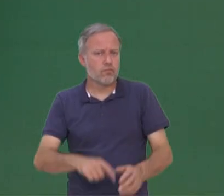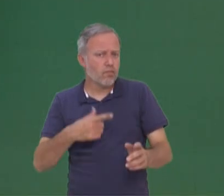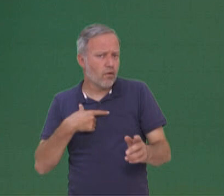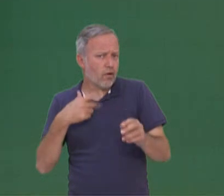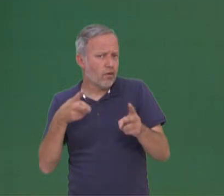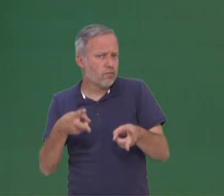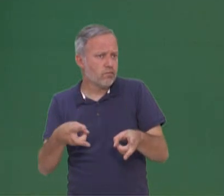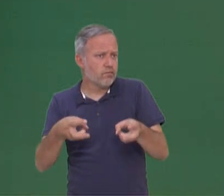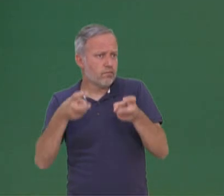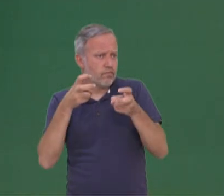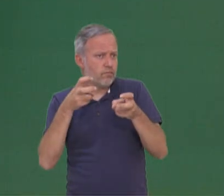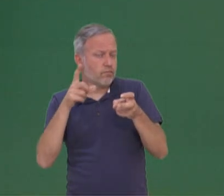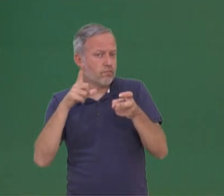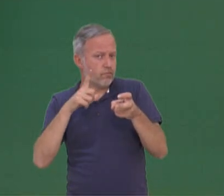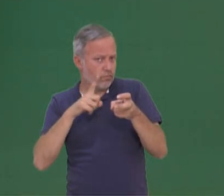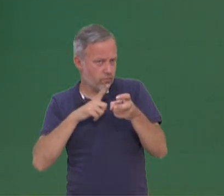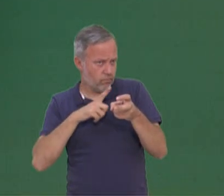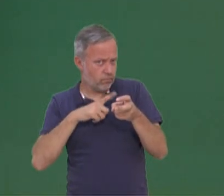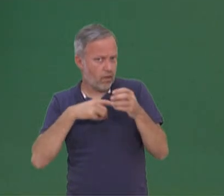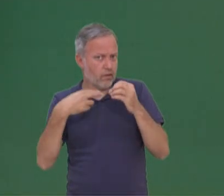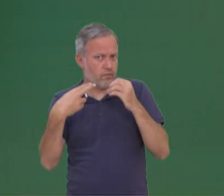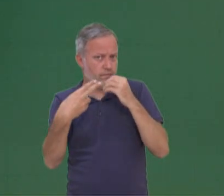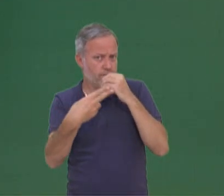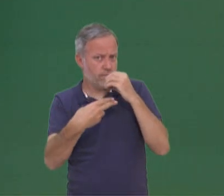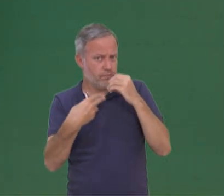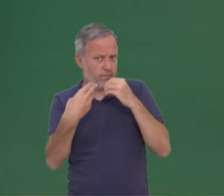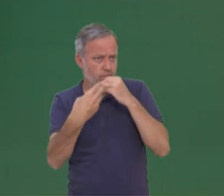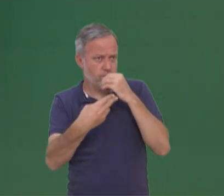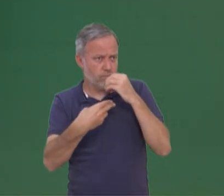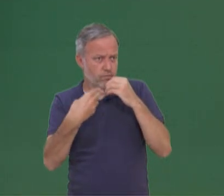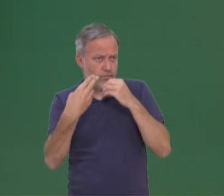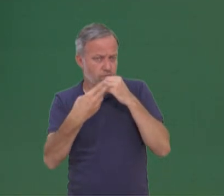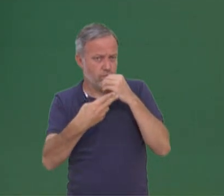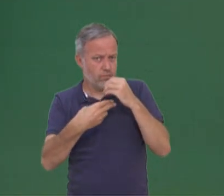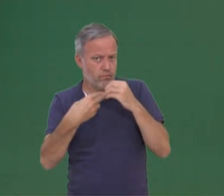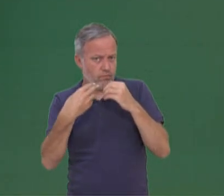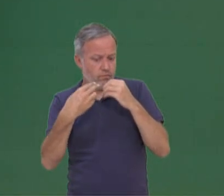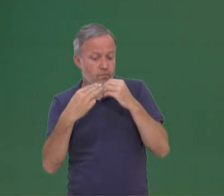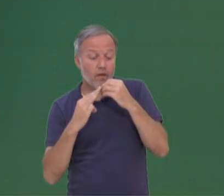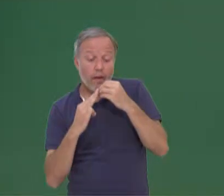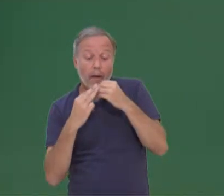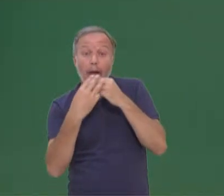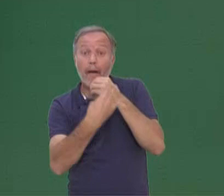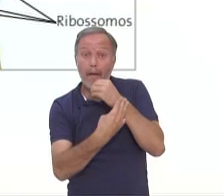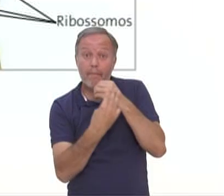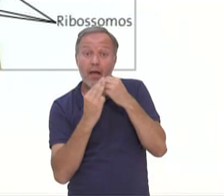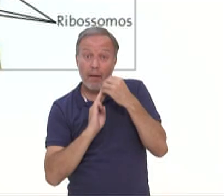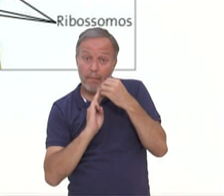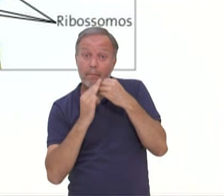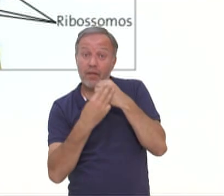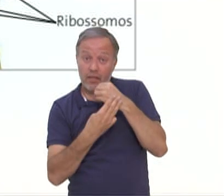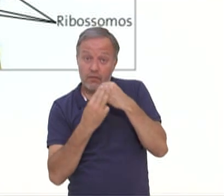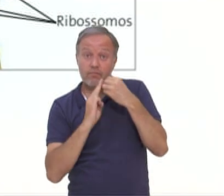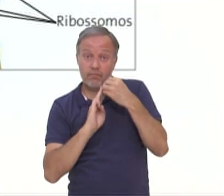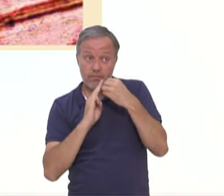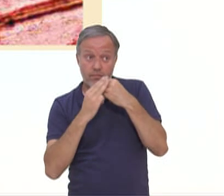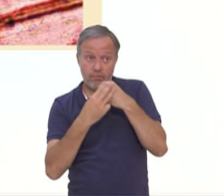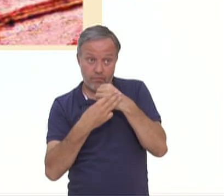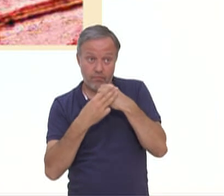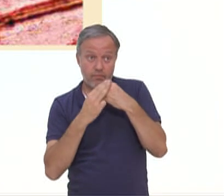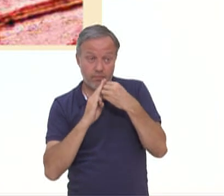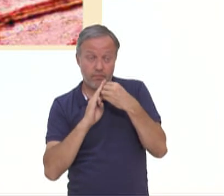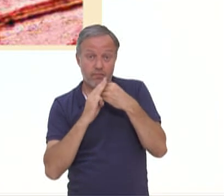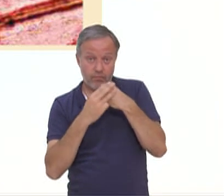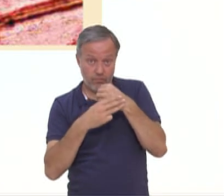percebeu? Que tem seres que o núcleo, ele tem uma membrana em volta dele, e ele percebeu isso ali na